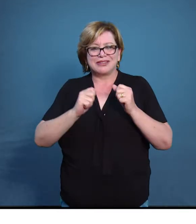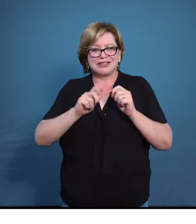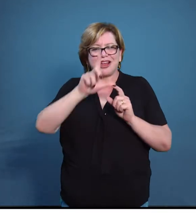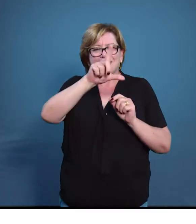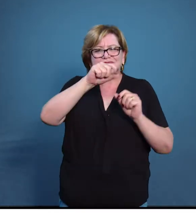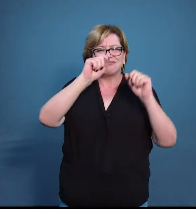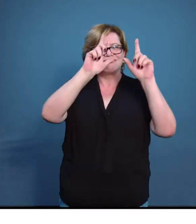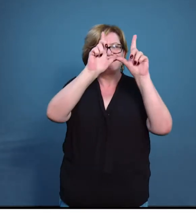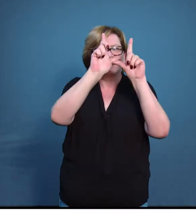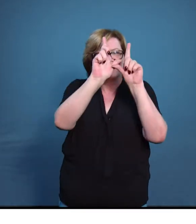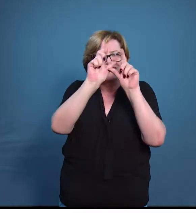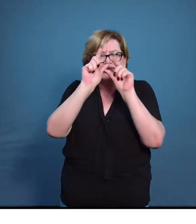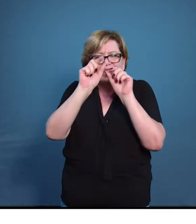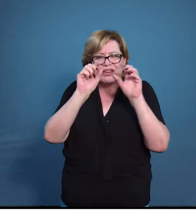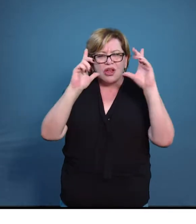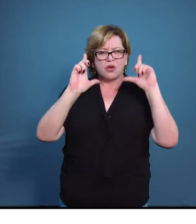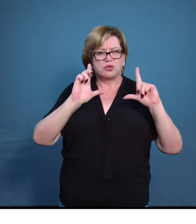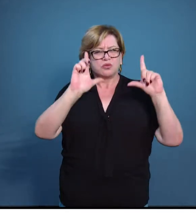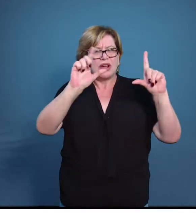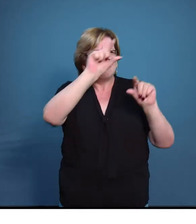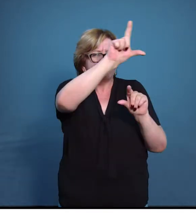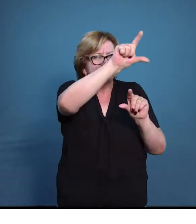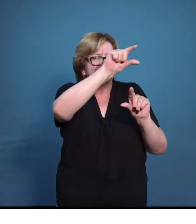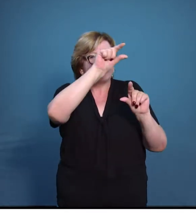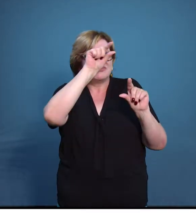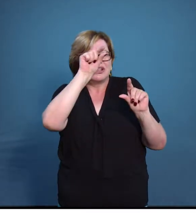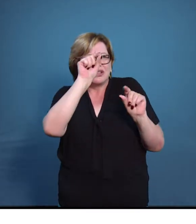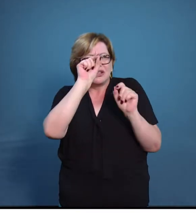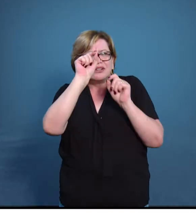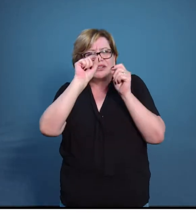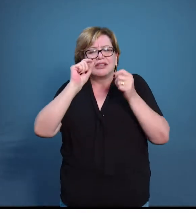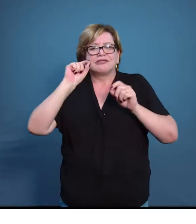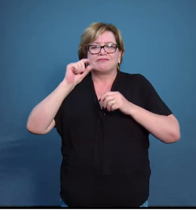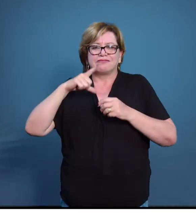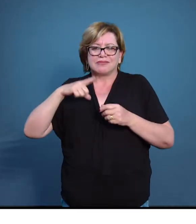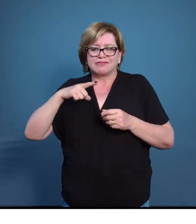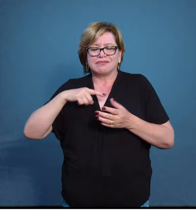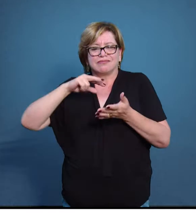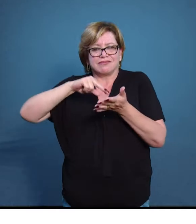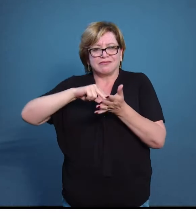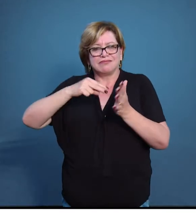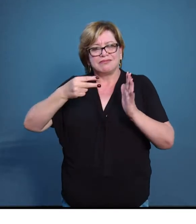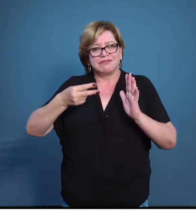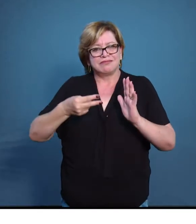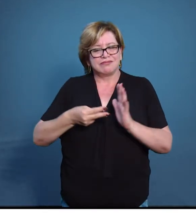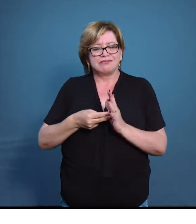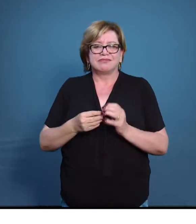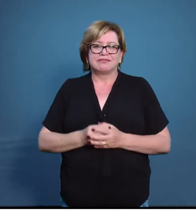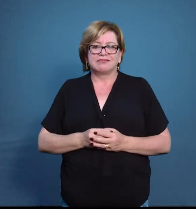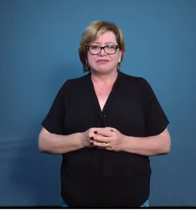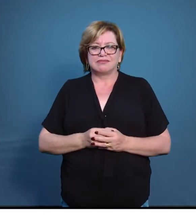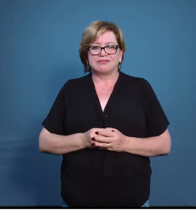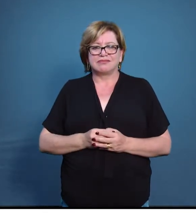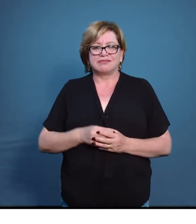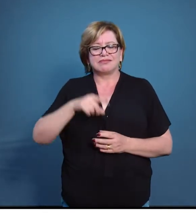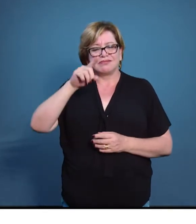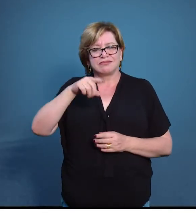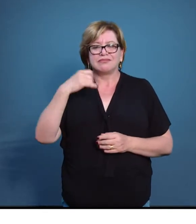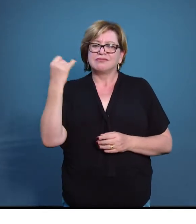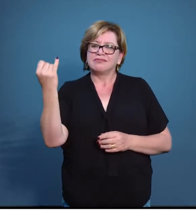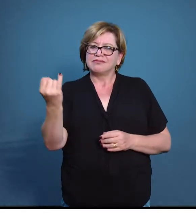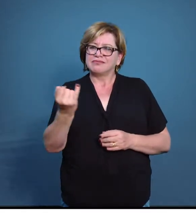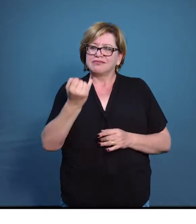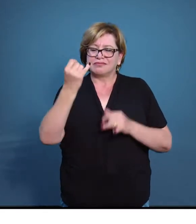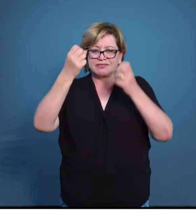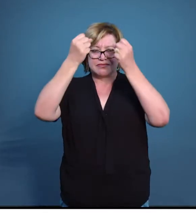trechos, detalhes, para que essa imagem realmente tenha um significado para você. É importante salientar